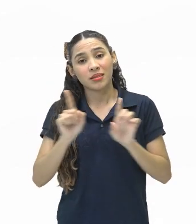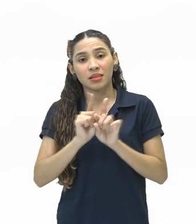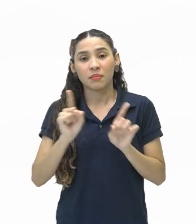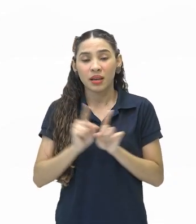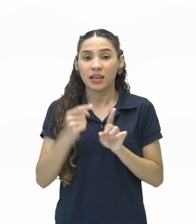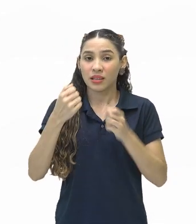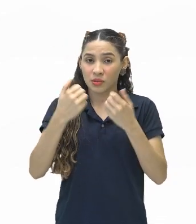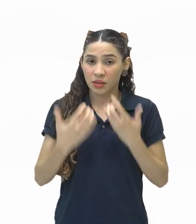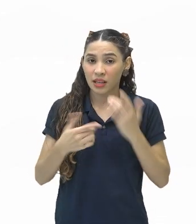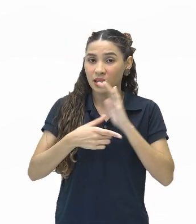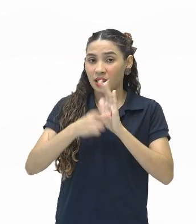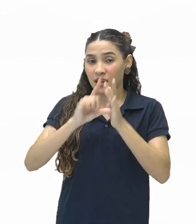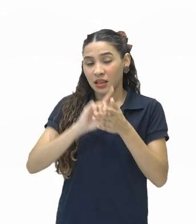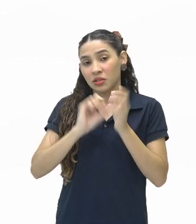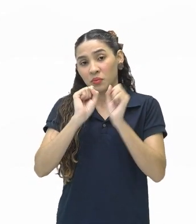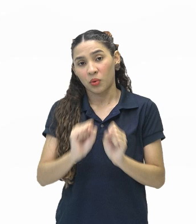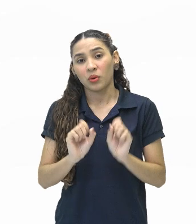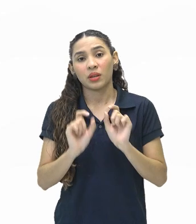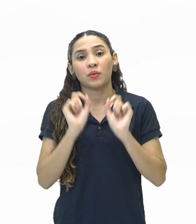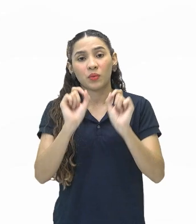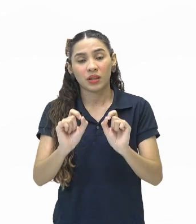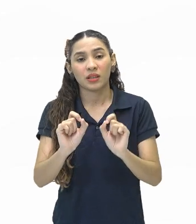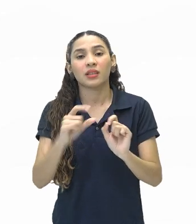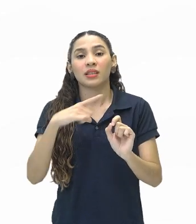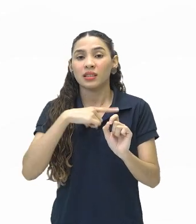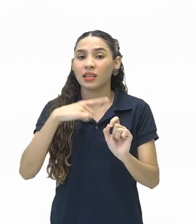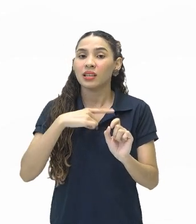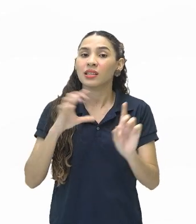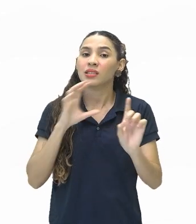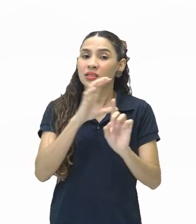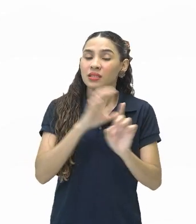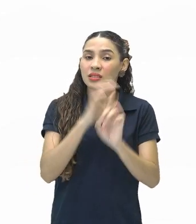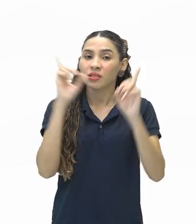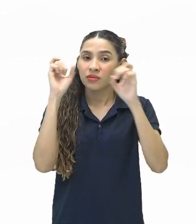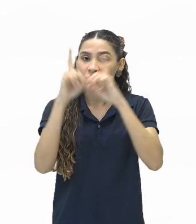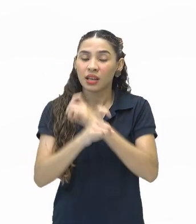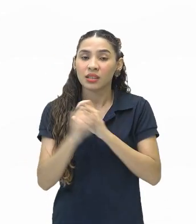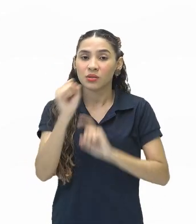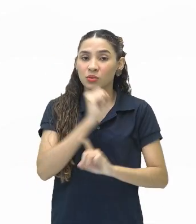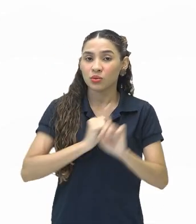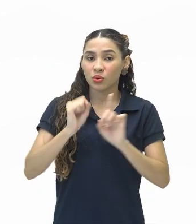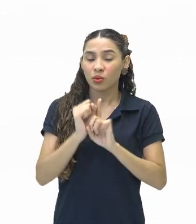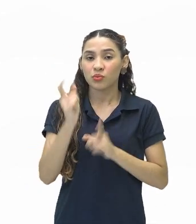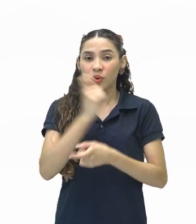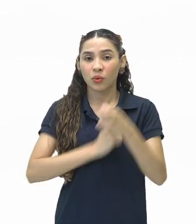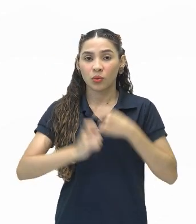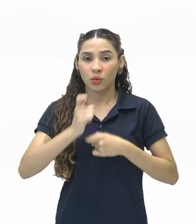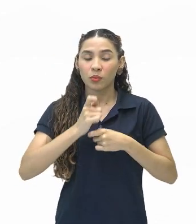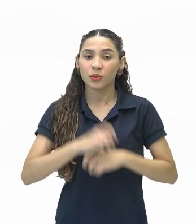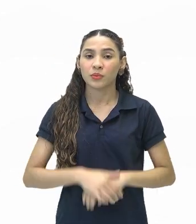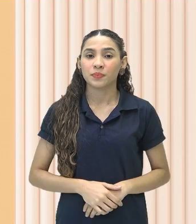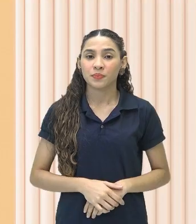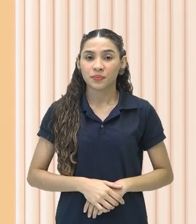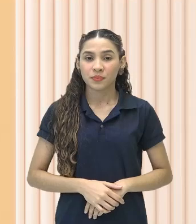falei anteriormente, eles podem enfrentar desafios socioeconômicos.